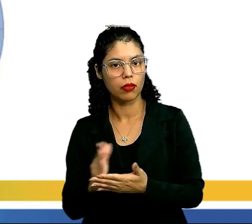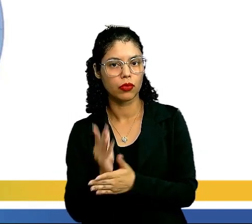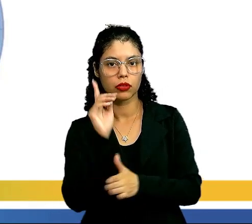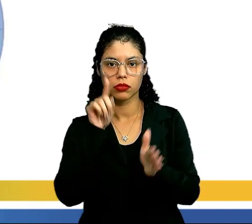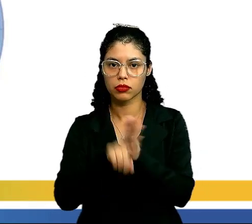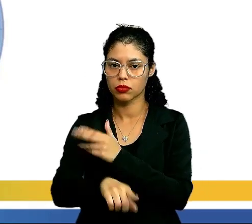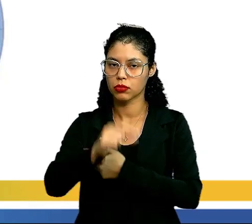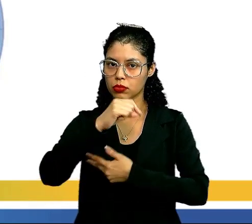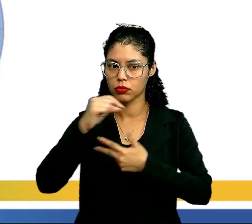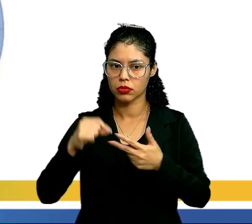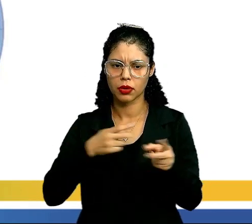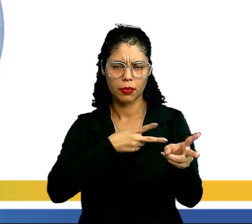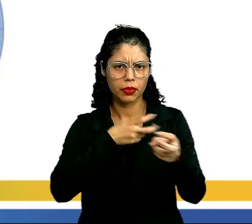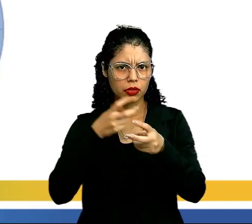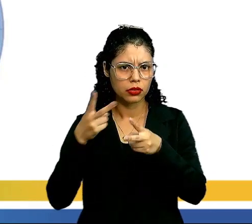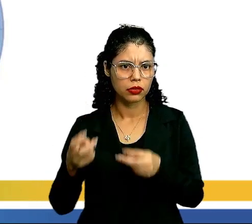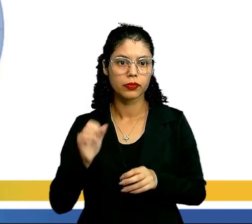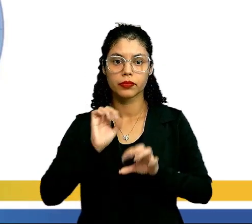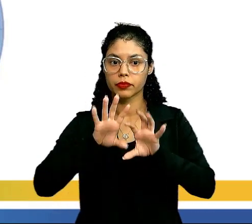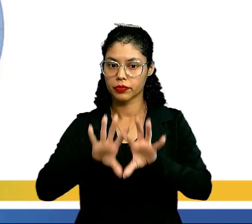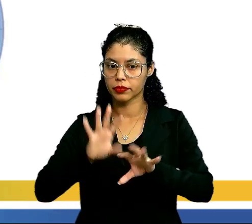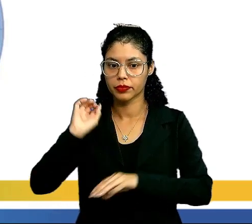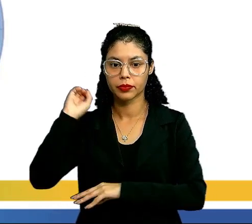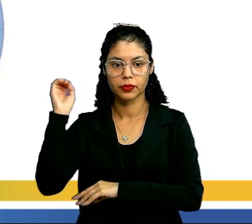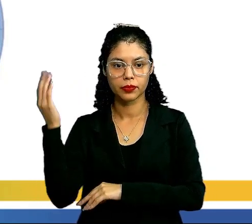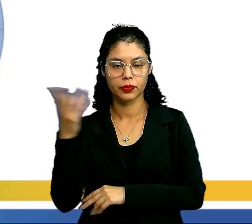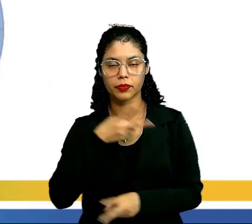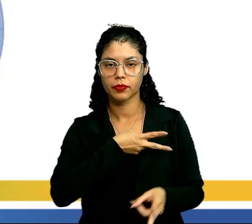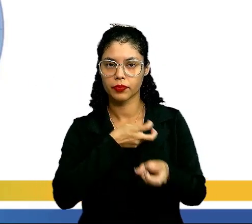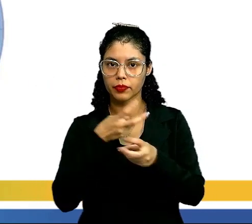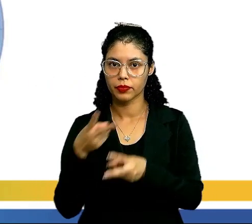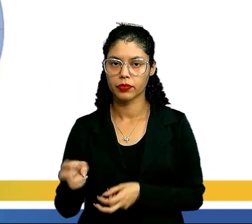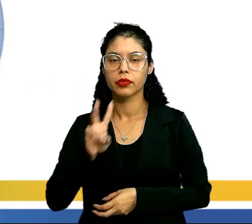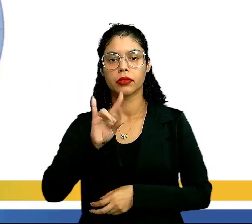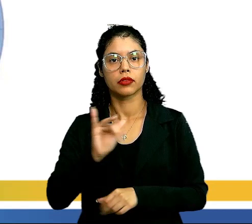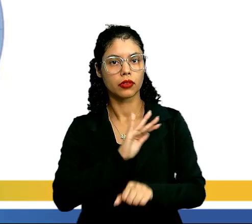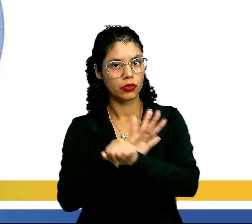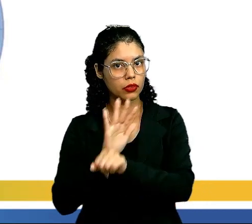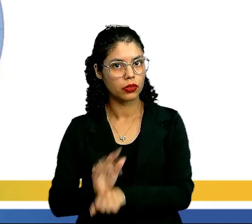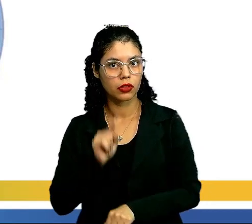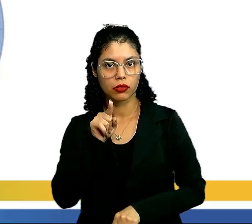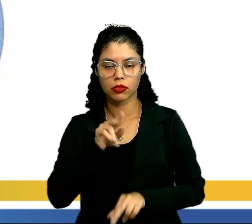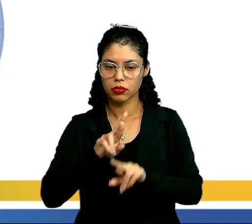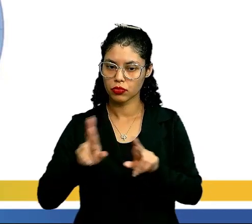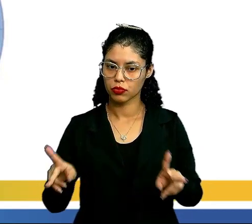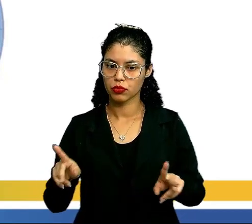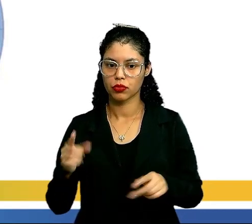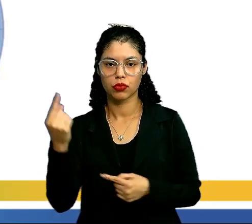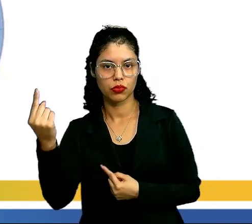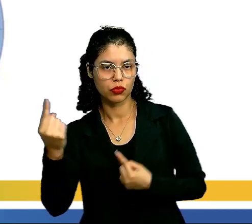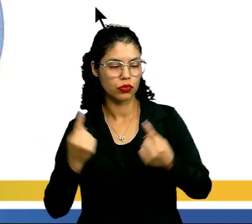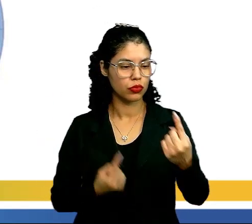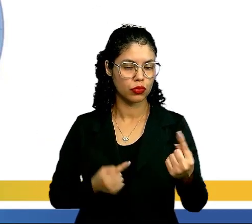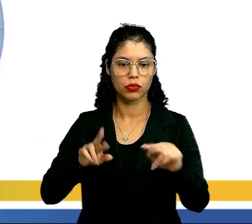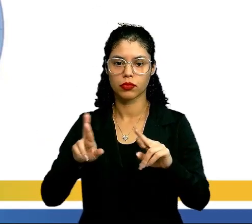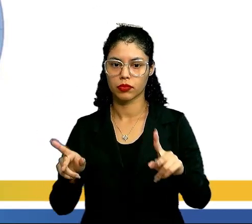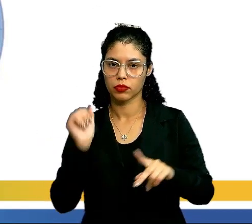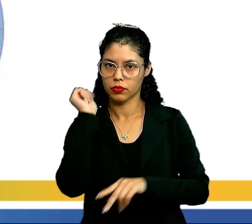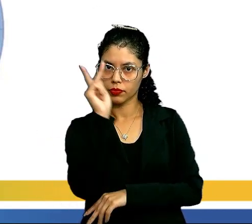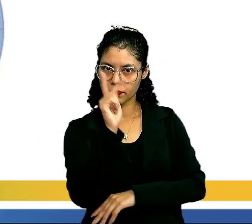Enem, vocês observem. Logo, essa observação vai ajudar vocês a diferenciar uma projeção da